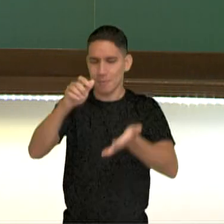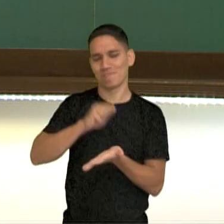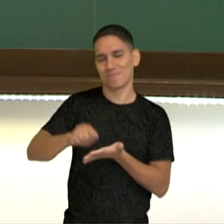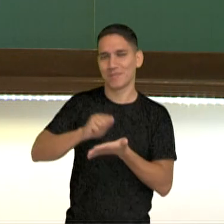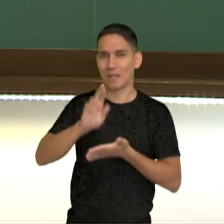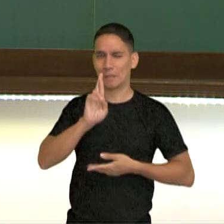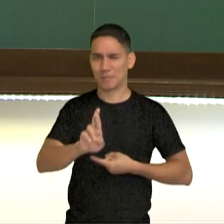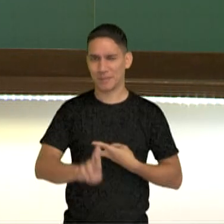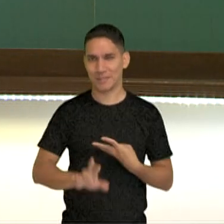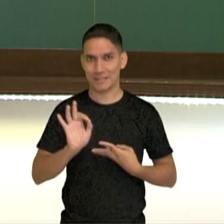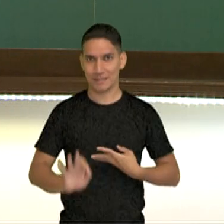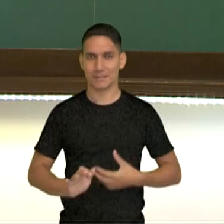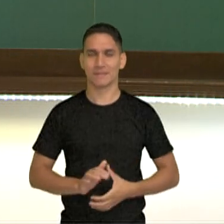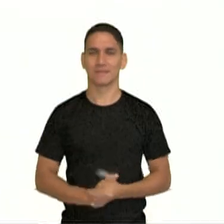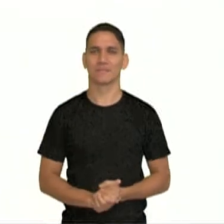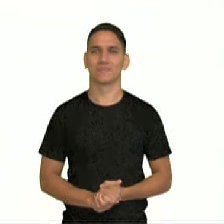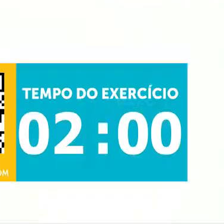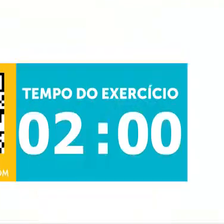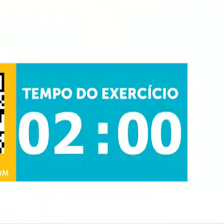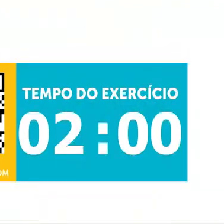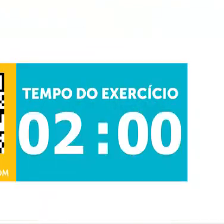escreve a resposta correta.